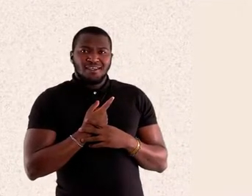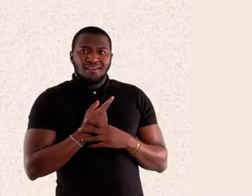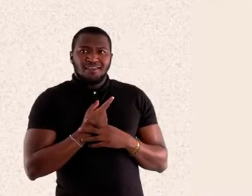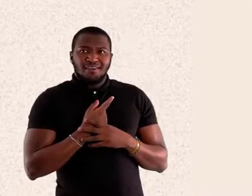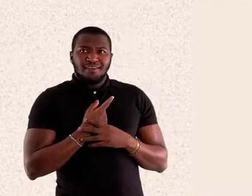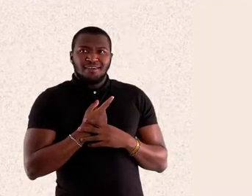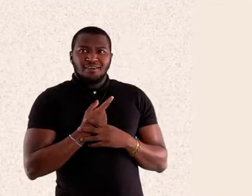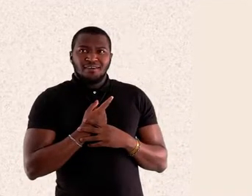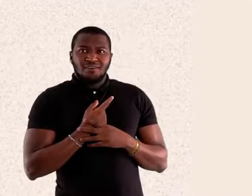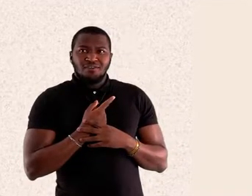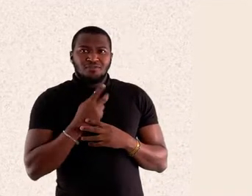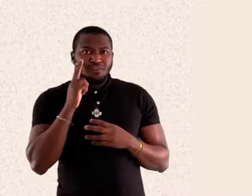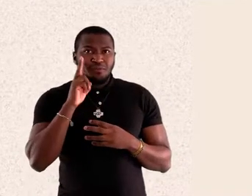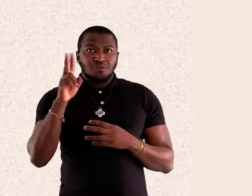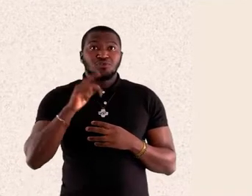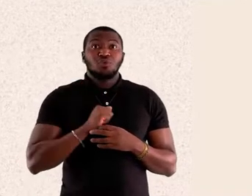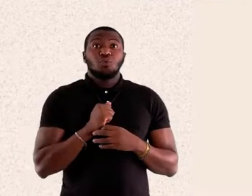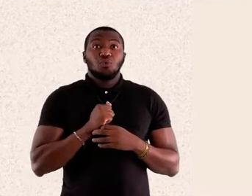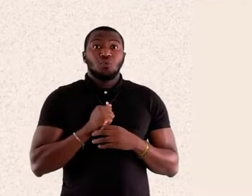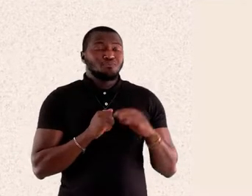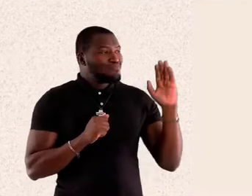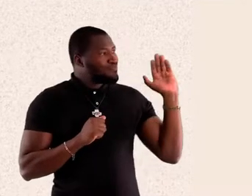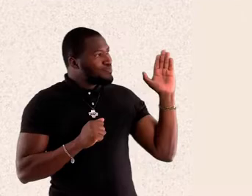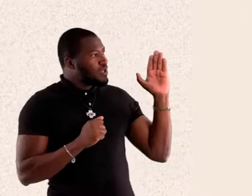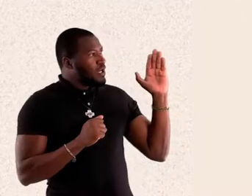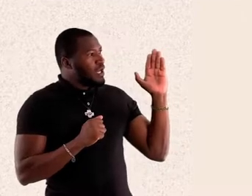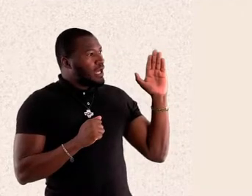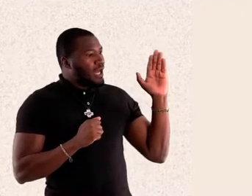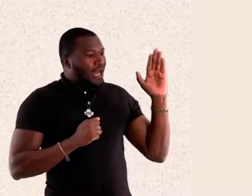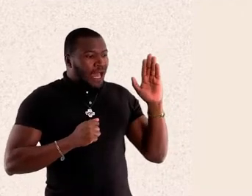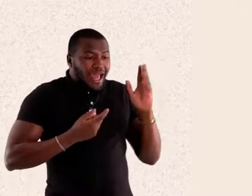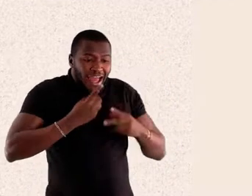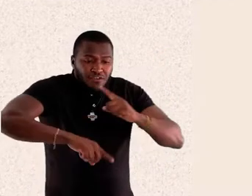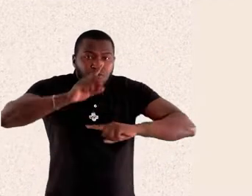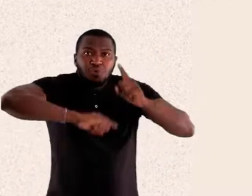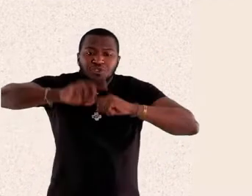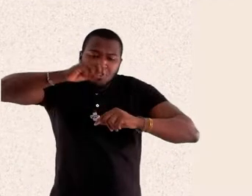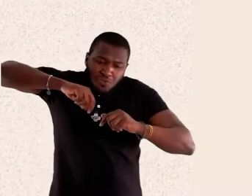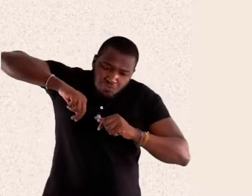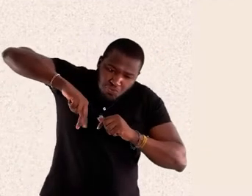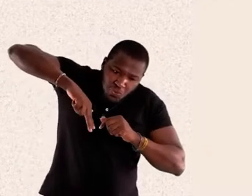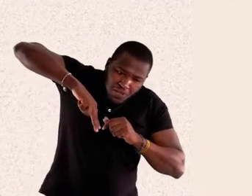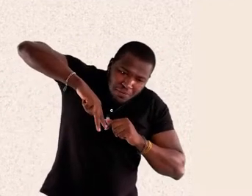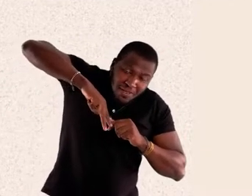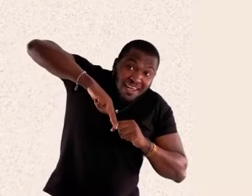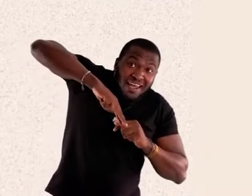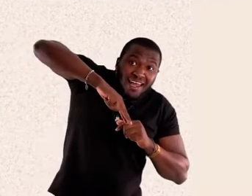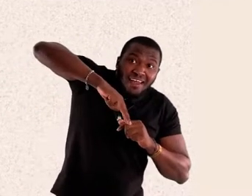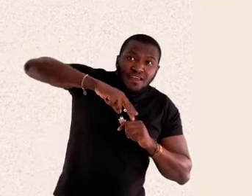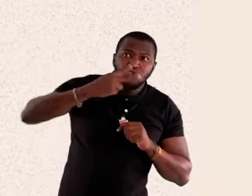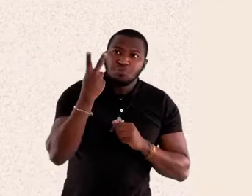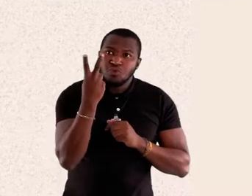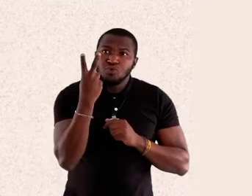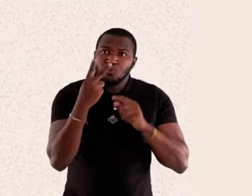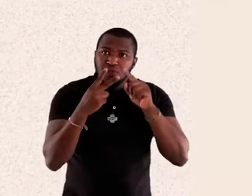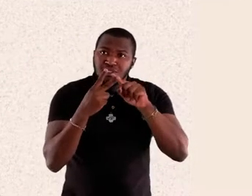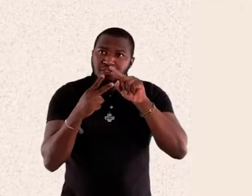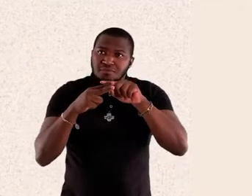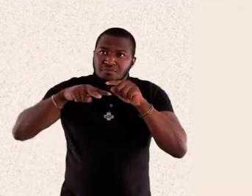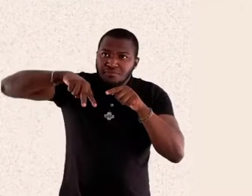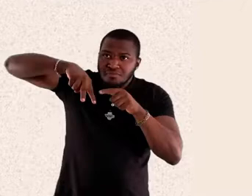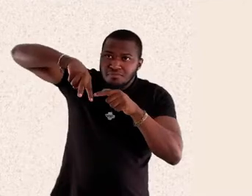para o bipedalismo é pa nos tornamos bípedes esta certamente foi uma grande vantagem competitiva